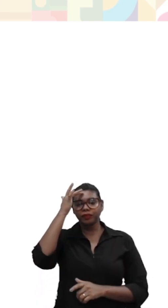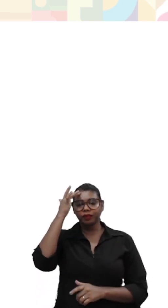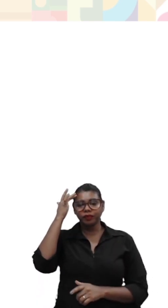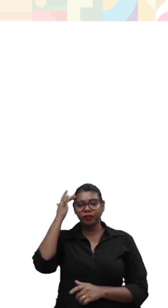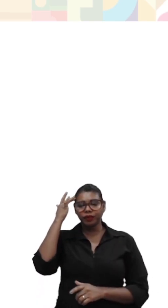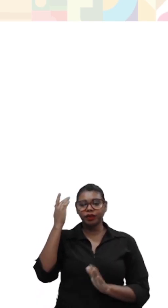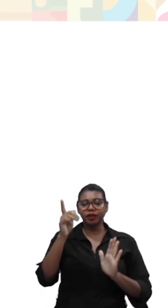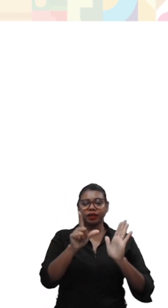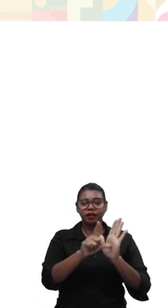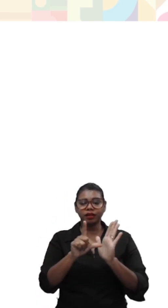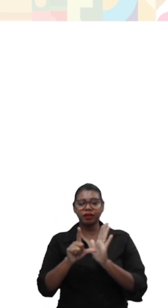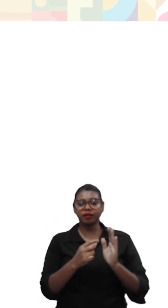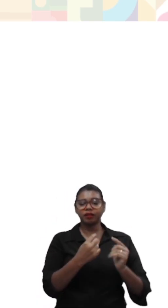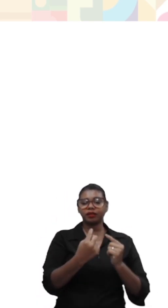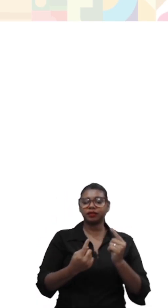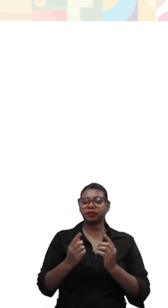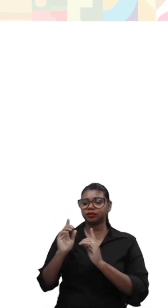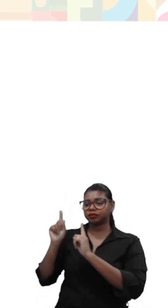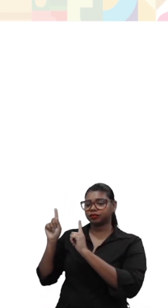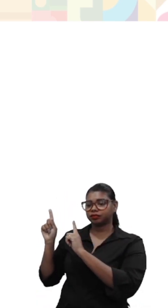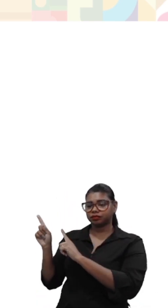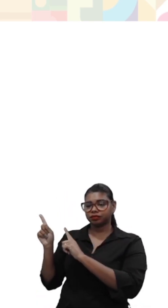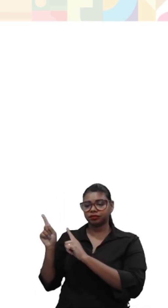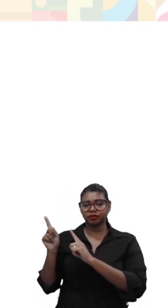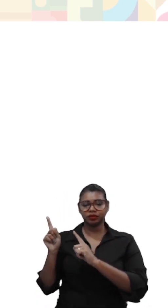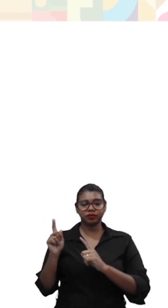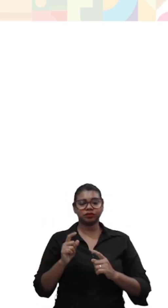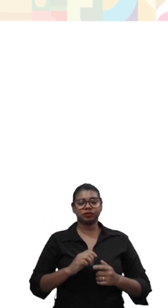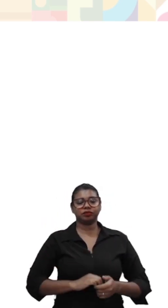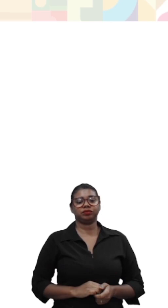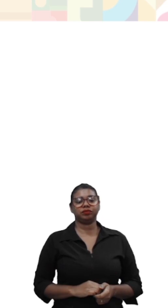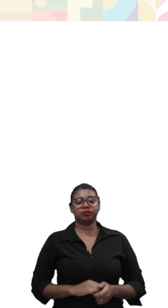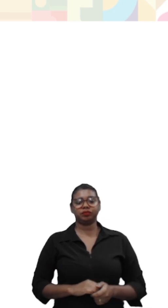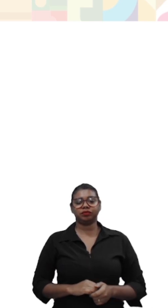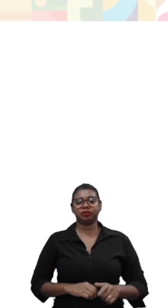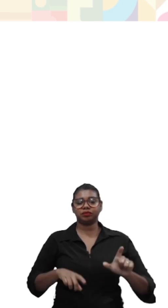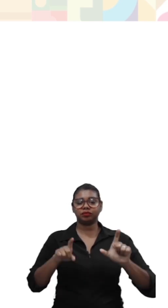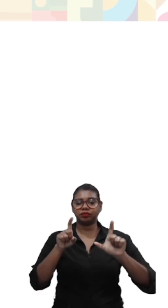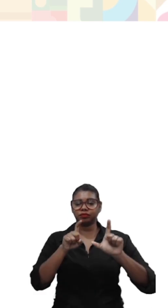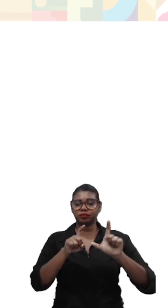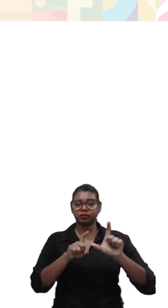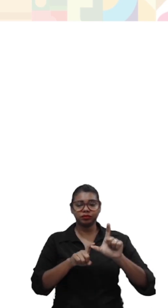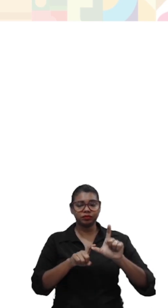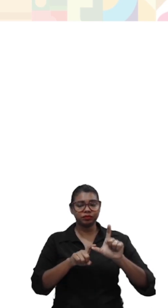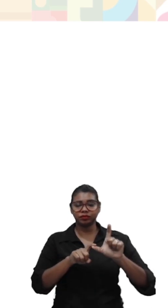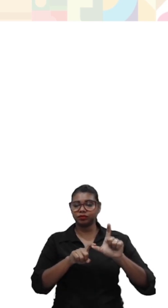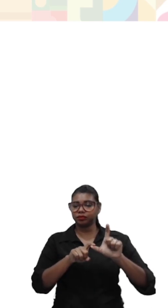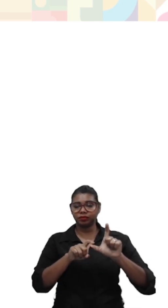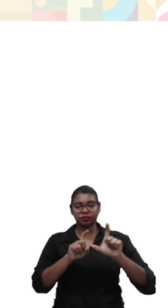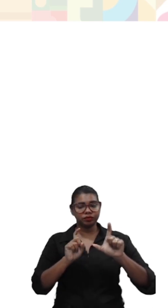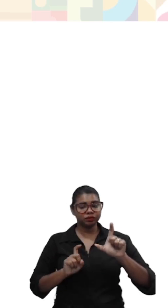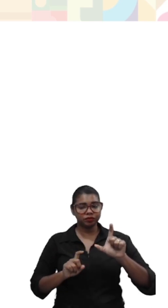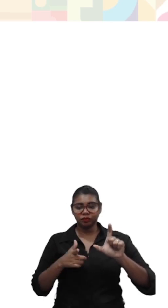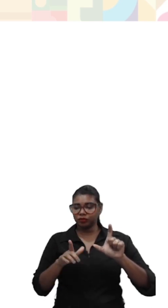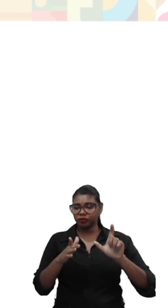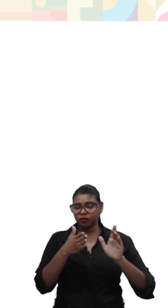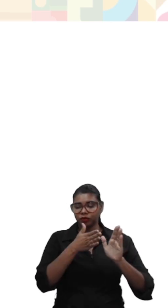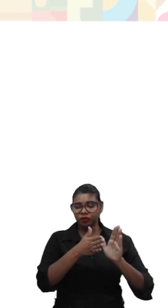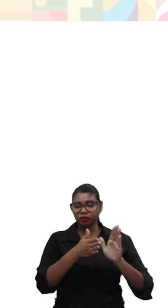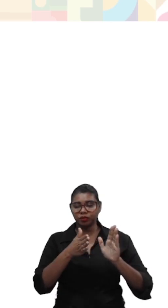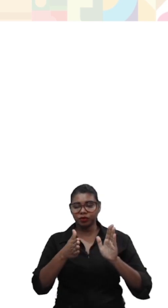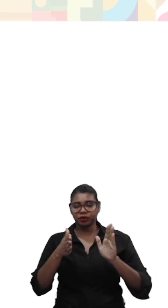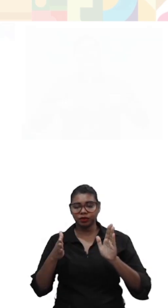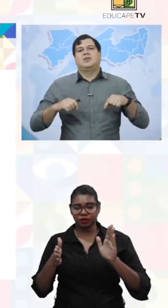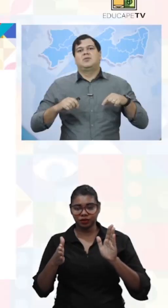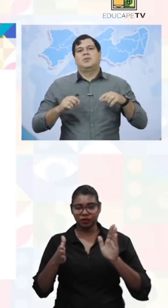ele é autônomo, né? Cada departamento ele funciona sozinho, ou seja, o processo